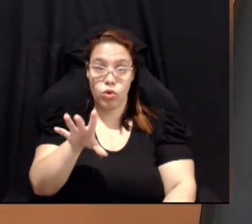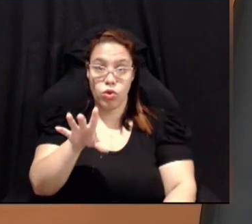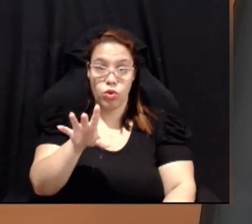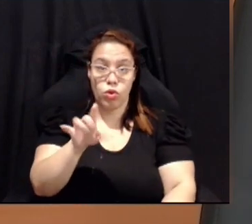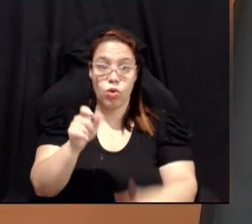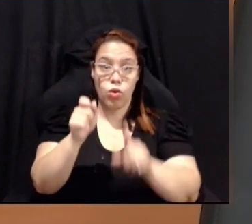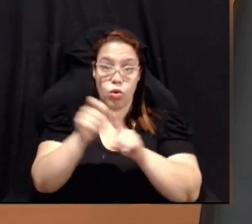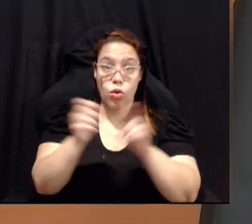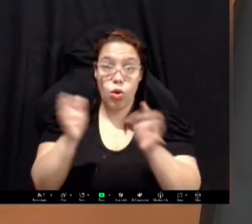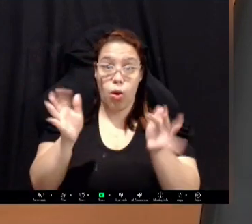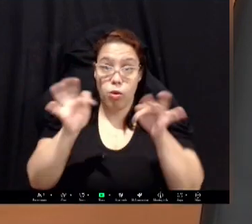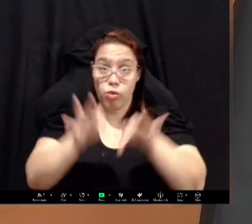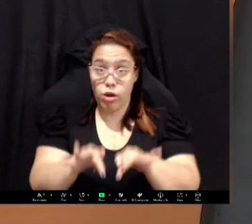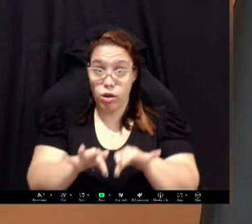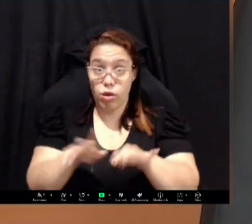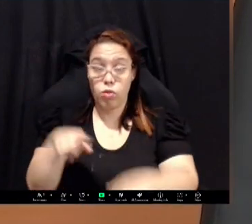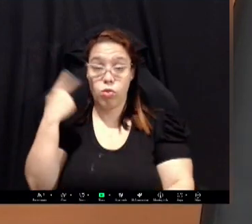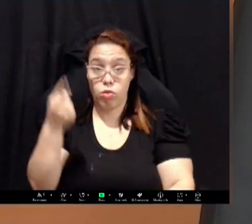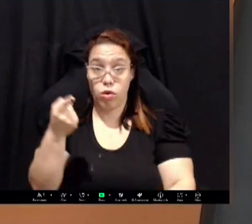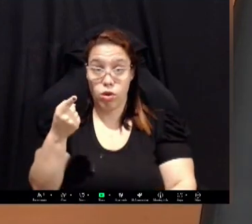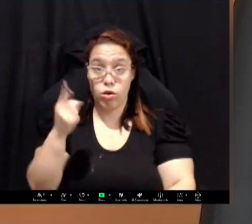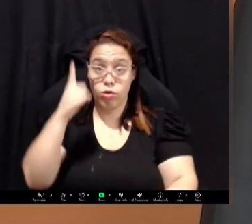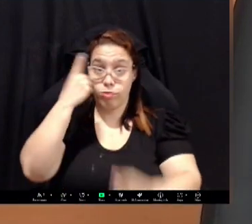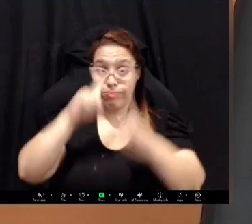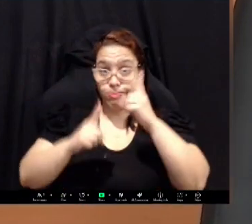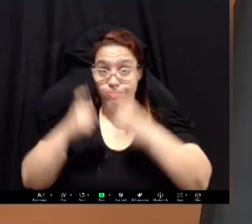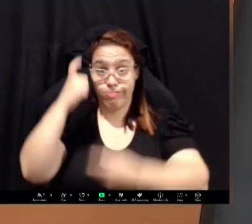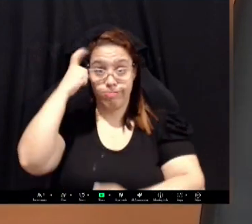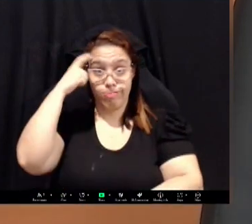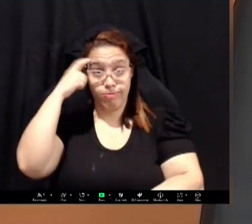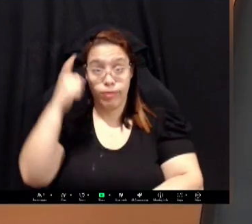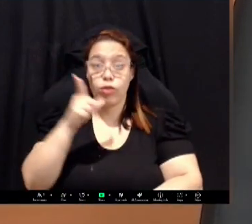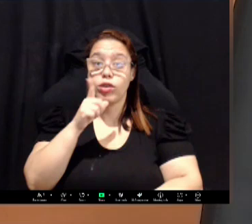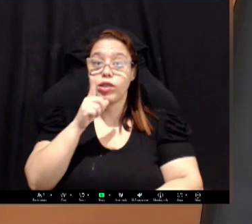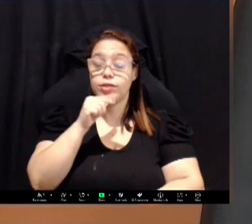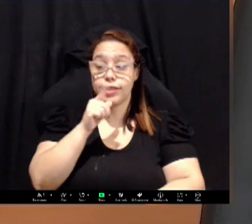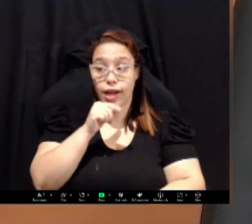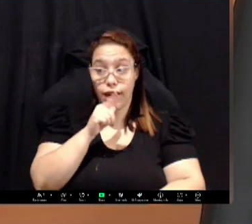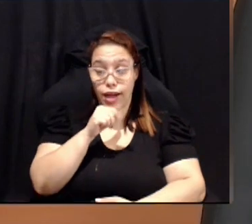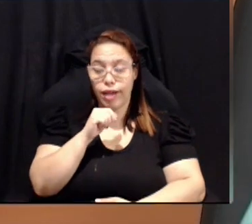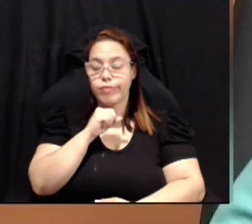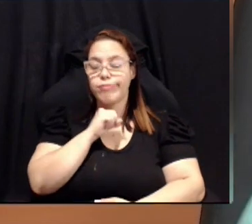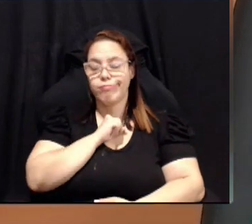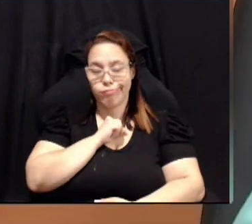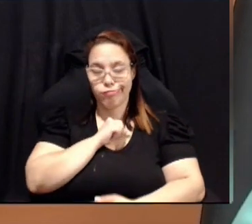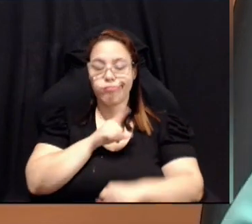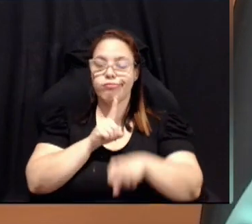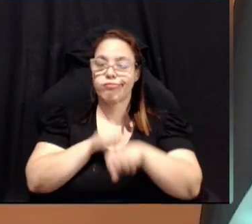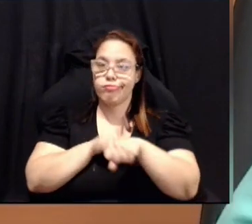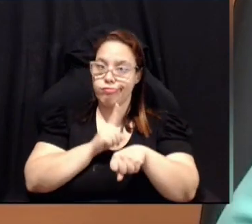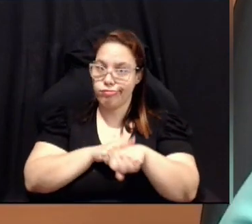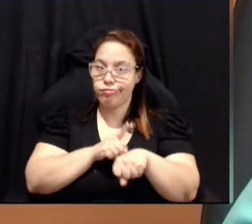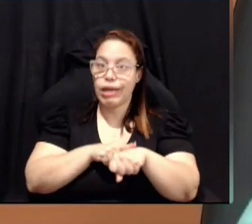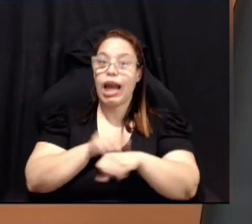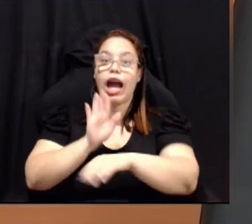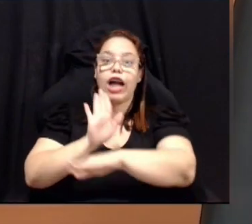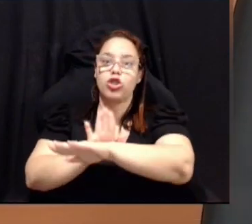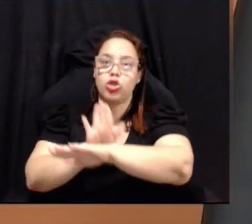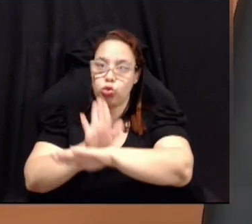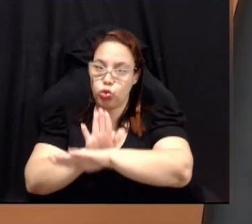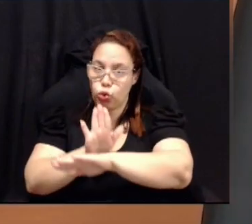acho que para o próximo carnaval a gente vai precisar pensar em pontos de hidratação, né? O horário ajudou muito